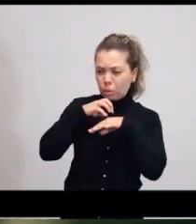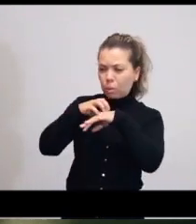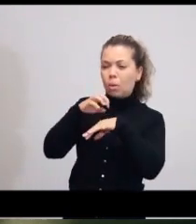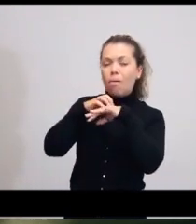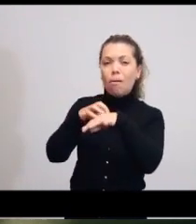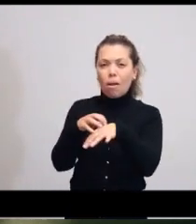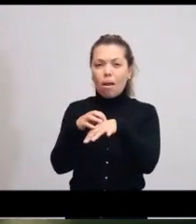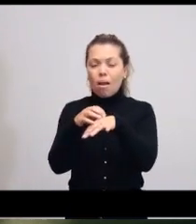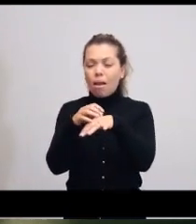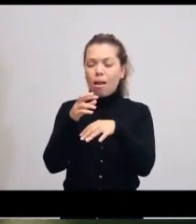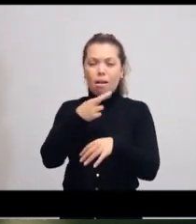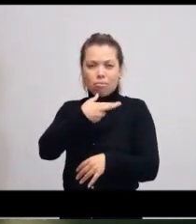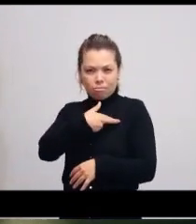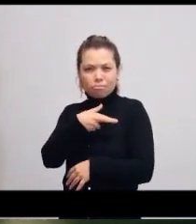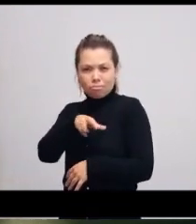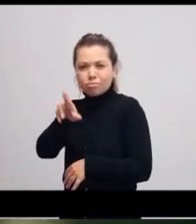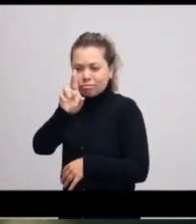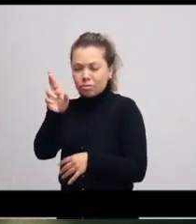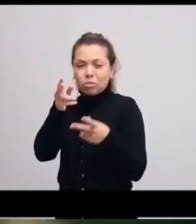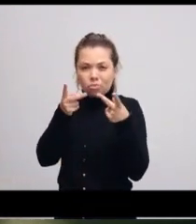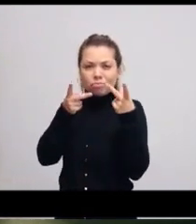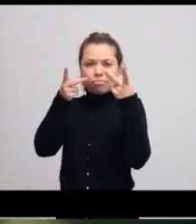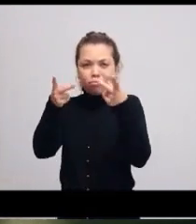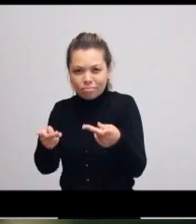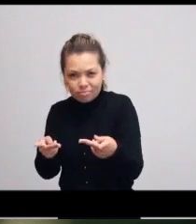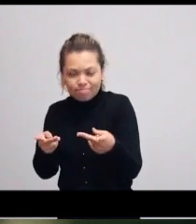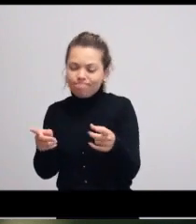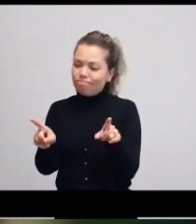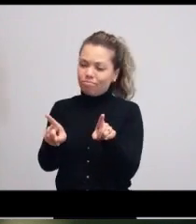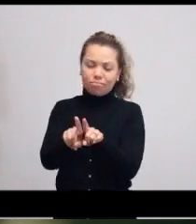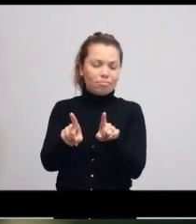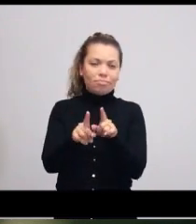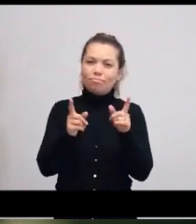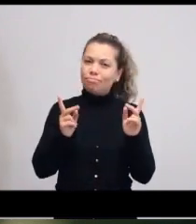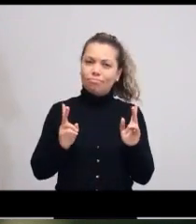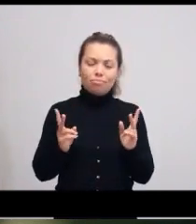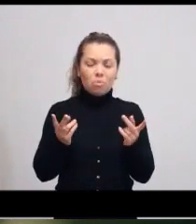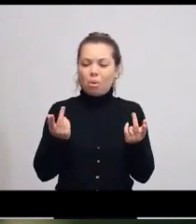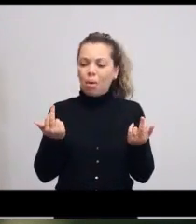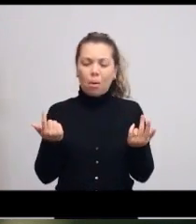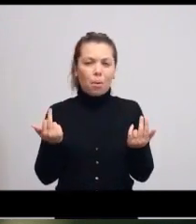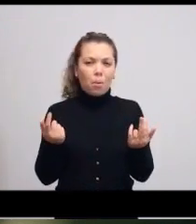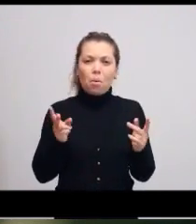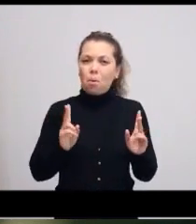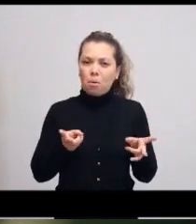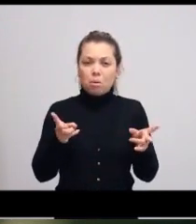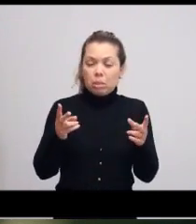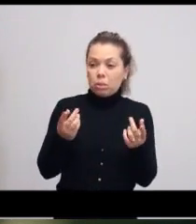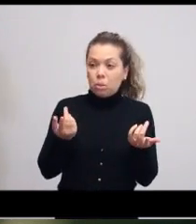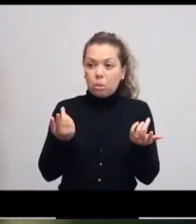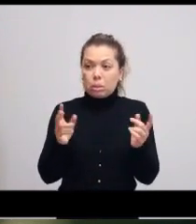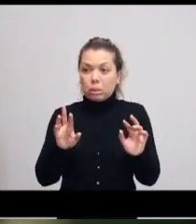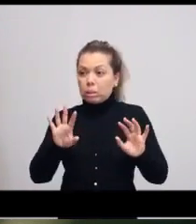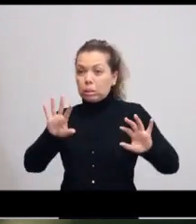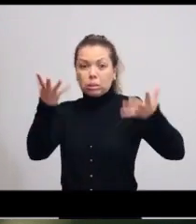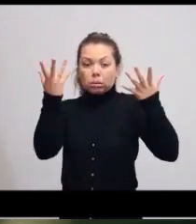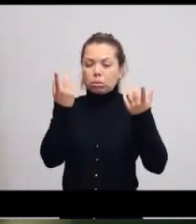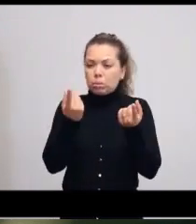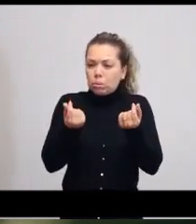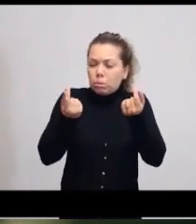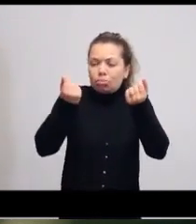saltando nos canais do Lagamar. Iguape é um lugar em que muitos paradoxos coexistem. Estando incrustada nesta grande faixa